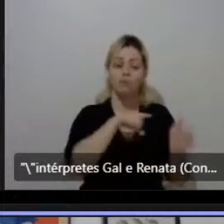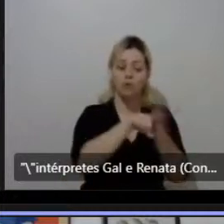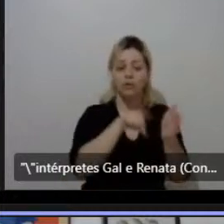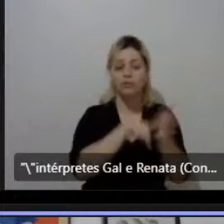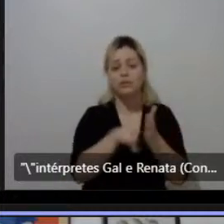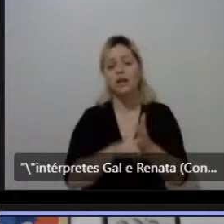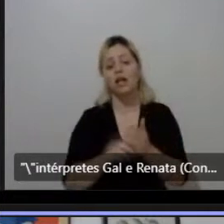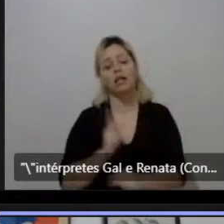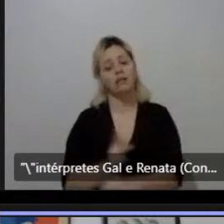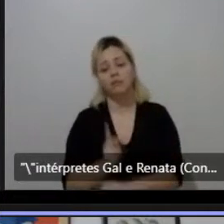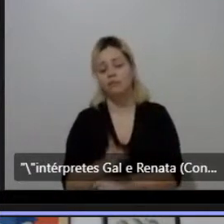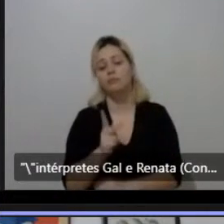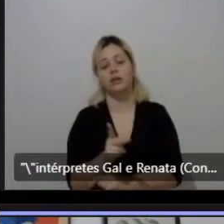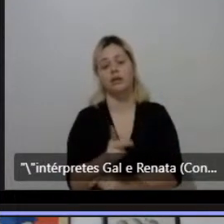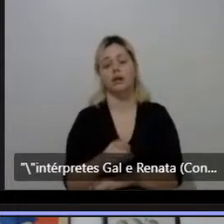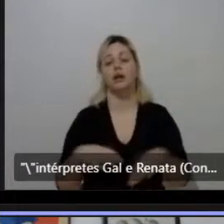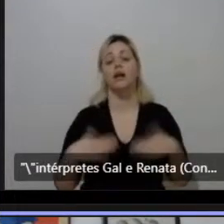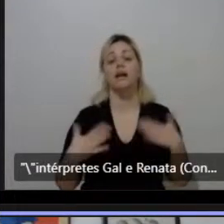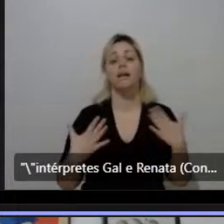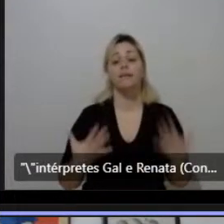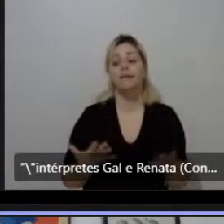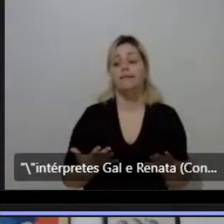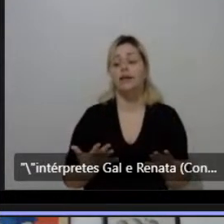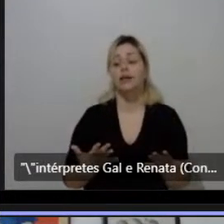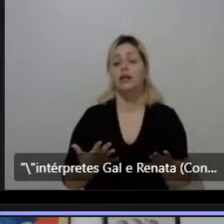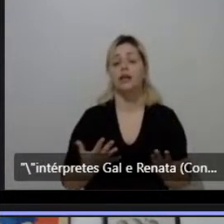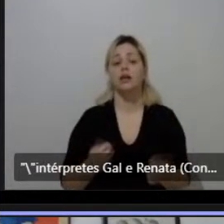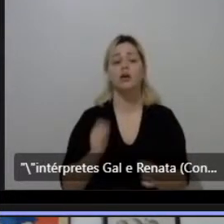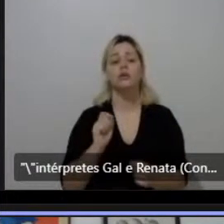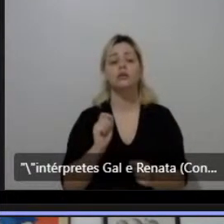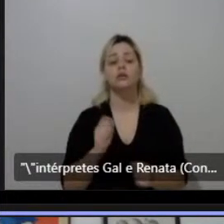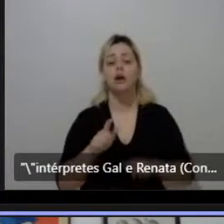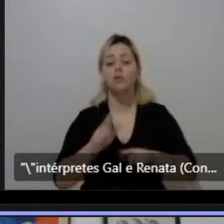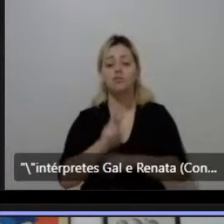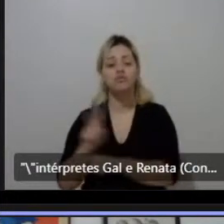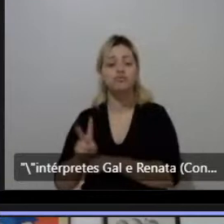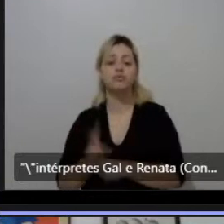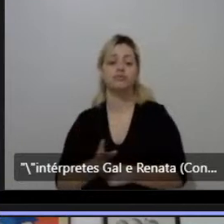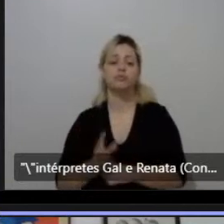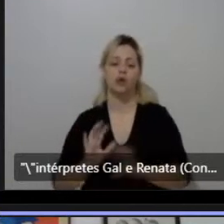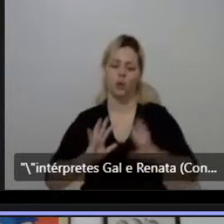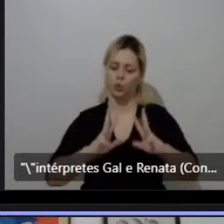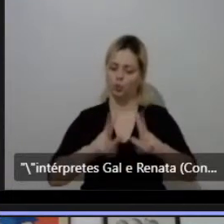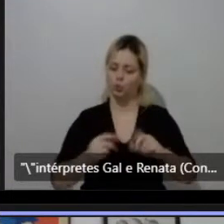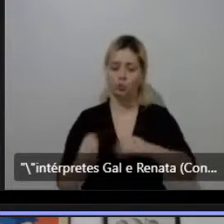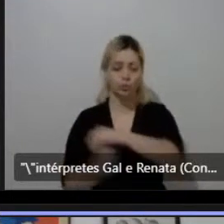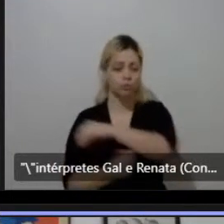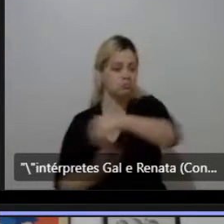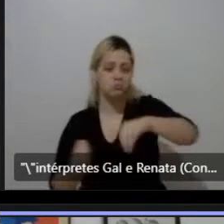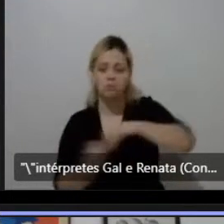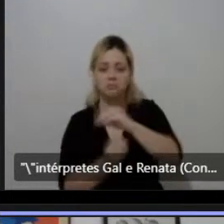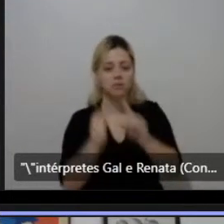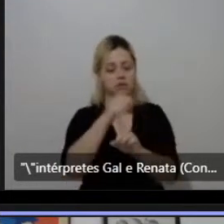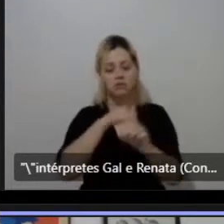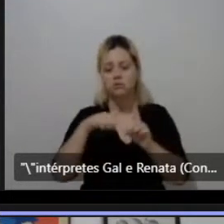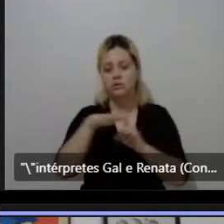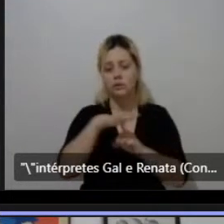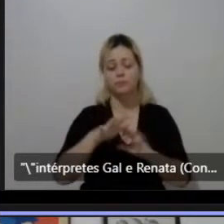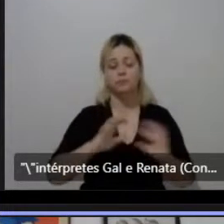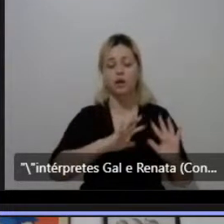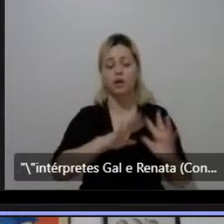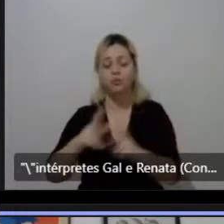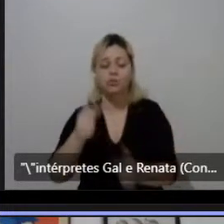posta, né? E quem está tensionando isso? Os movimentos sociais. Então, essas discussões são